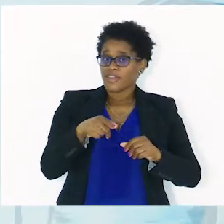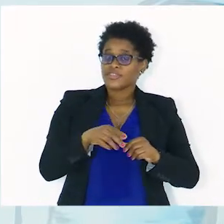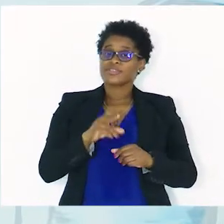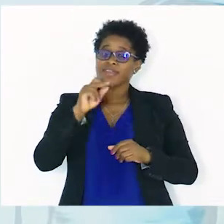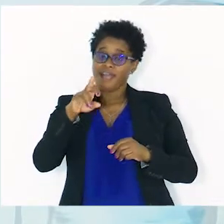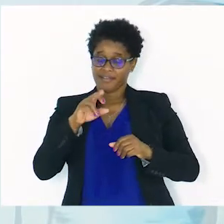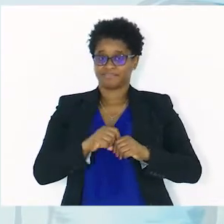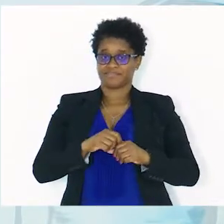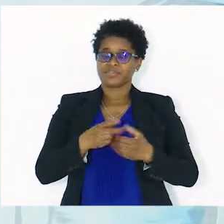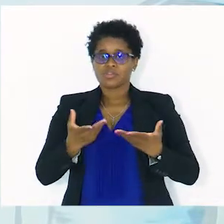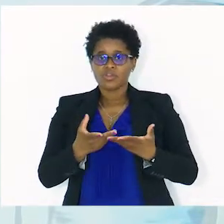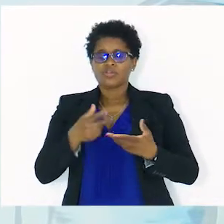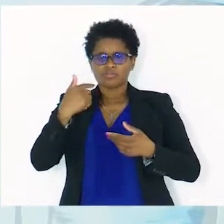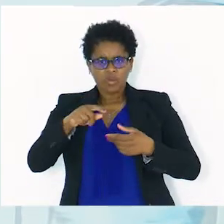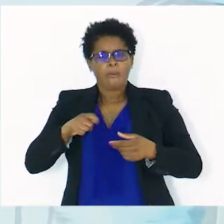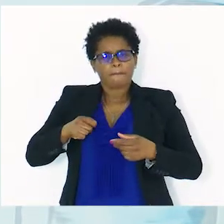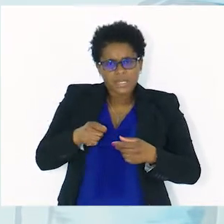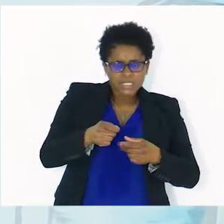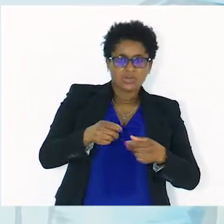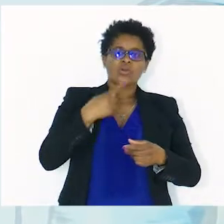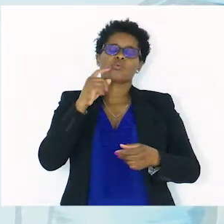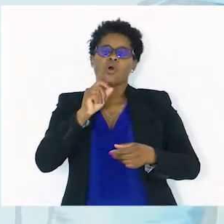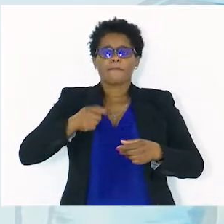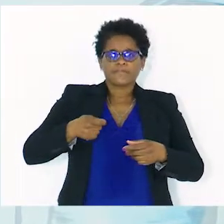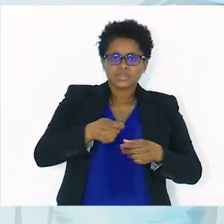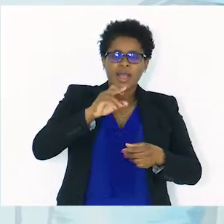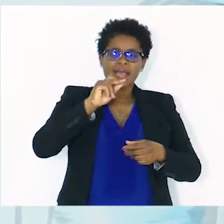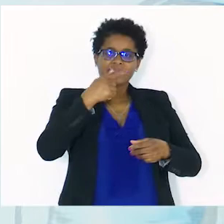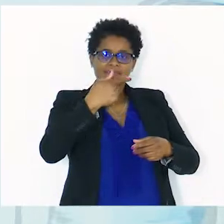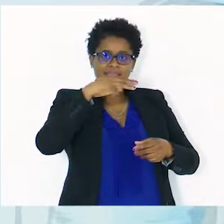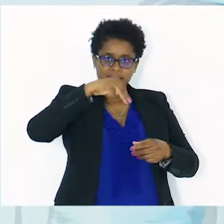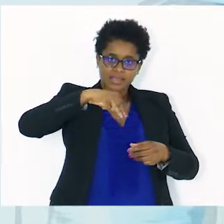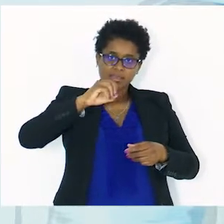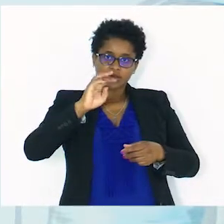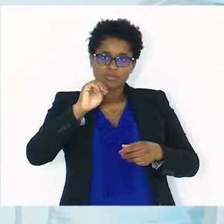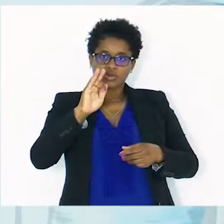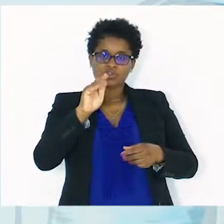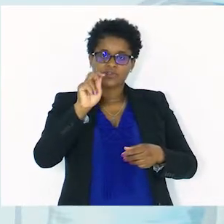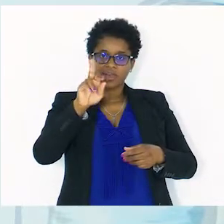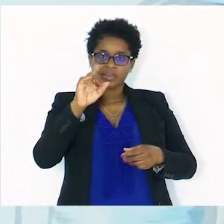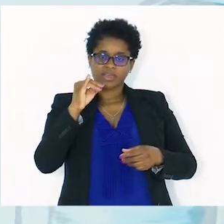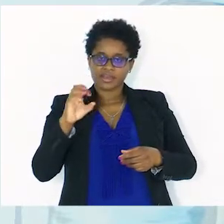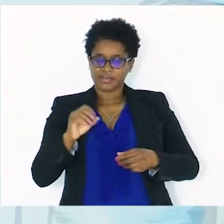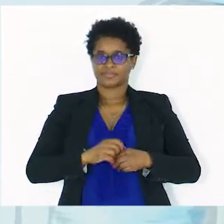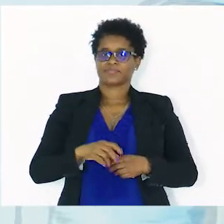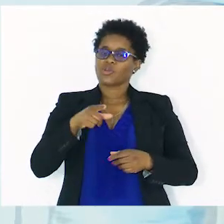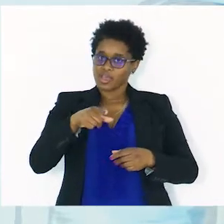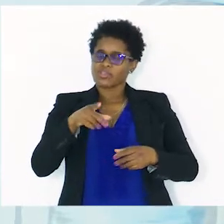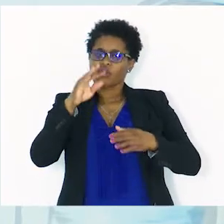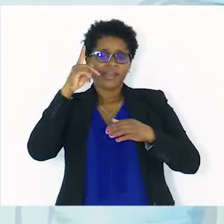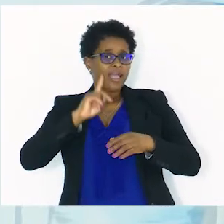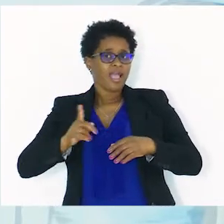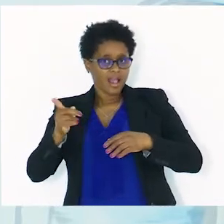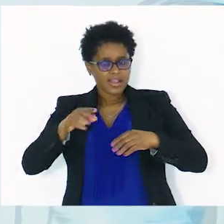ar acaba por exercer uma pressão que é chamada de pressão atmosférica. A pressão atmosférica ela